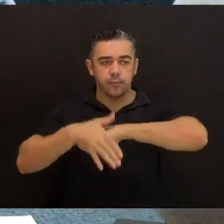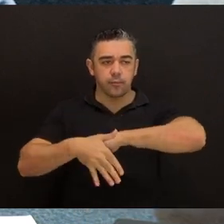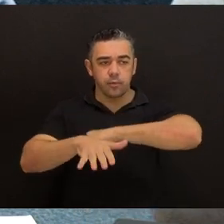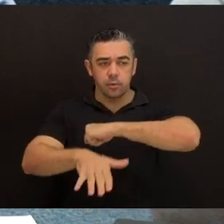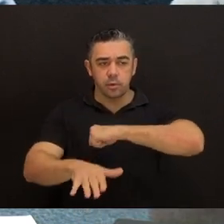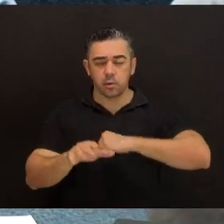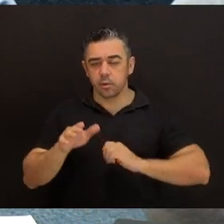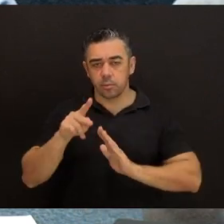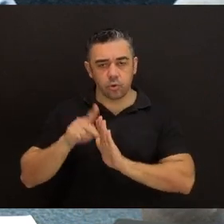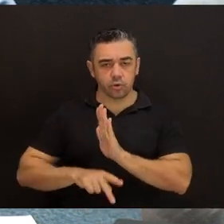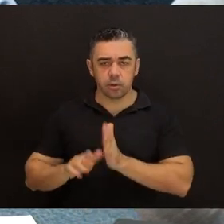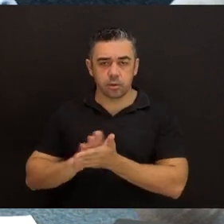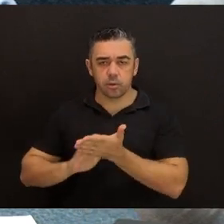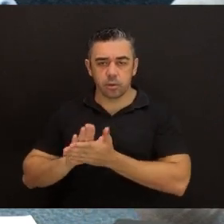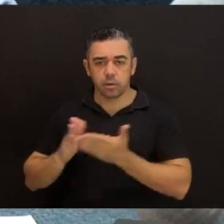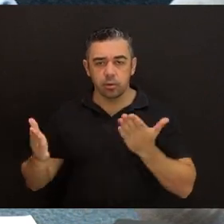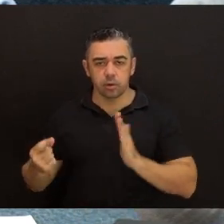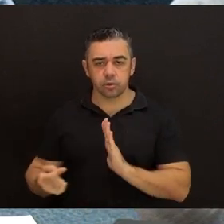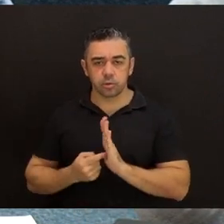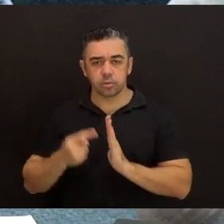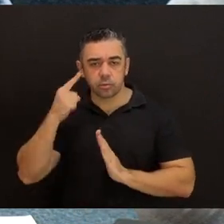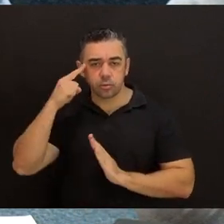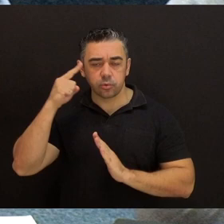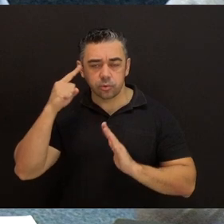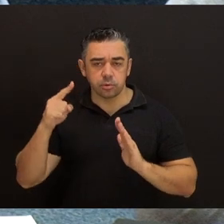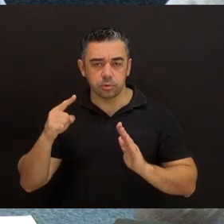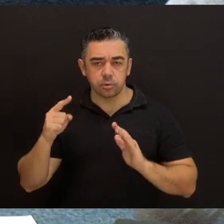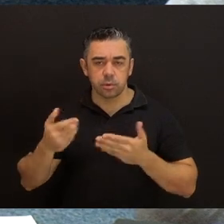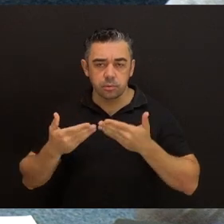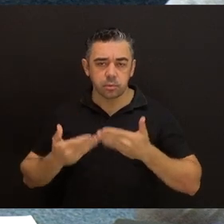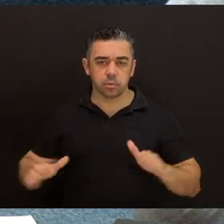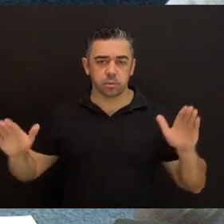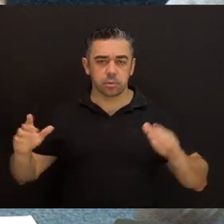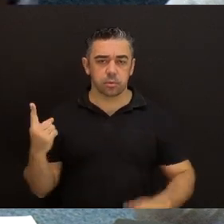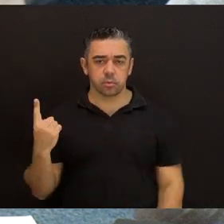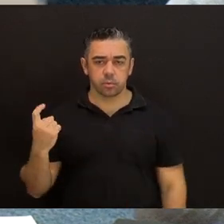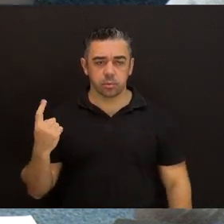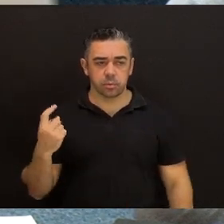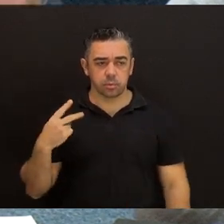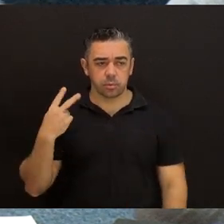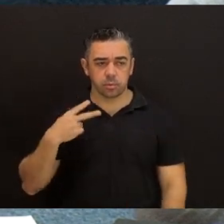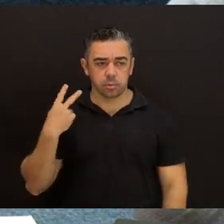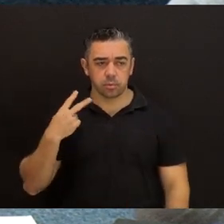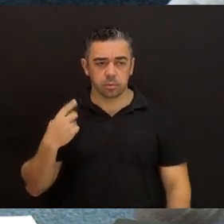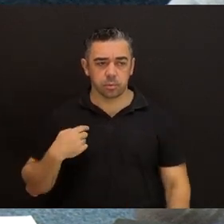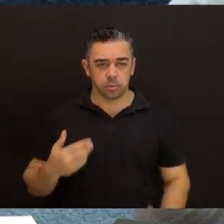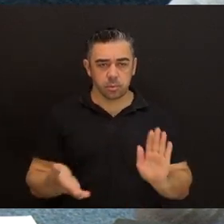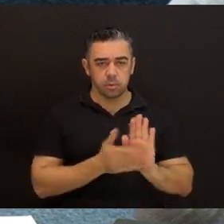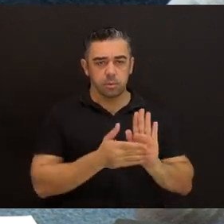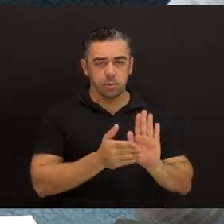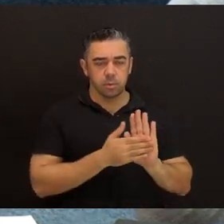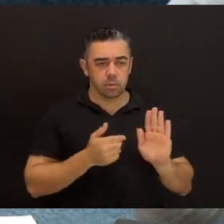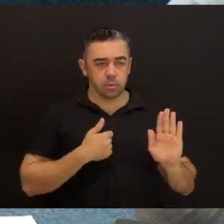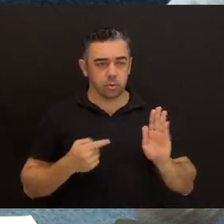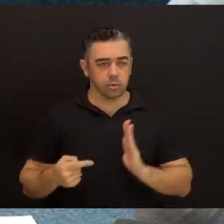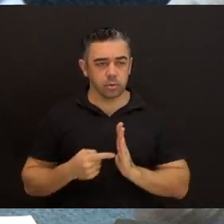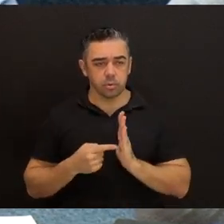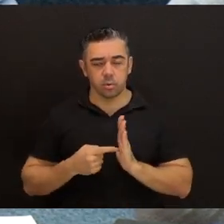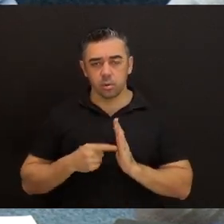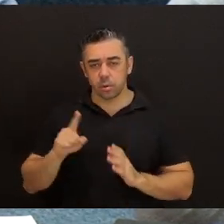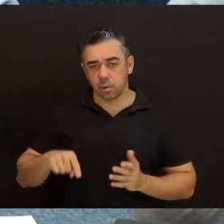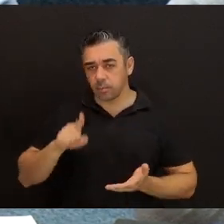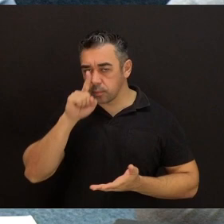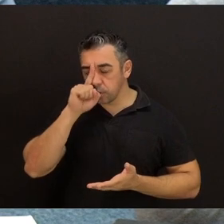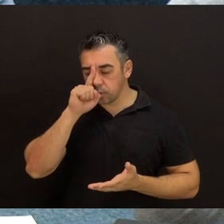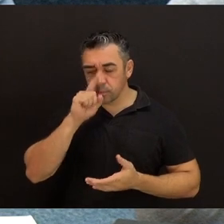nada mas fez uma indicação aí tava no dia da inauguração né o único Vereador inclusive cuidado isso aí é perigoso